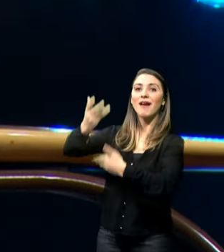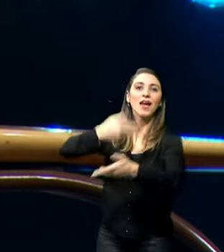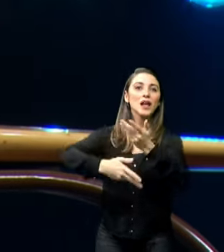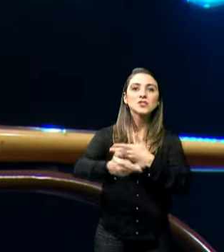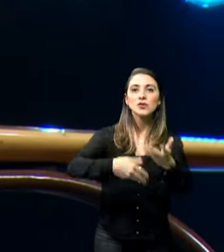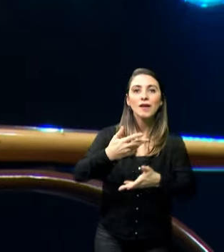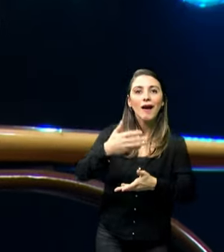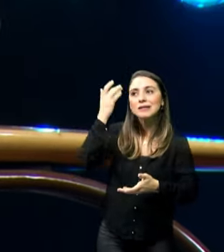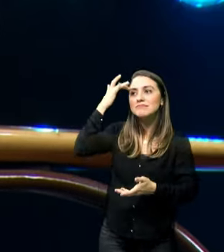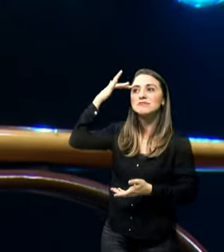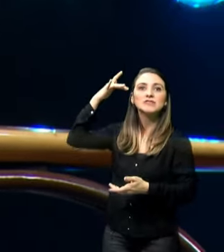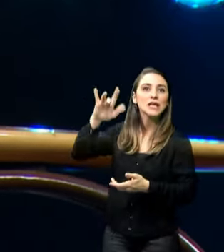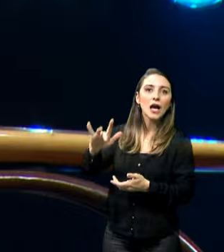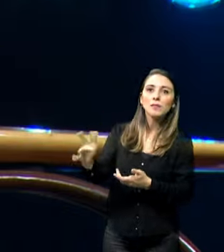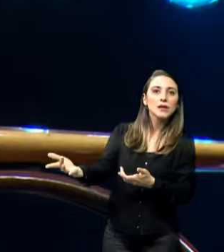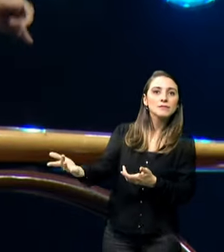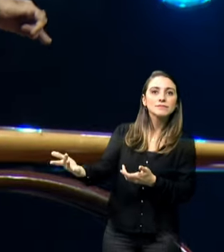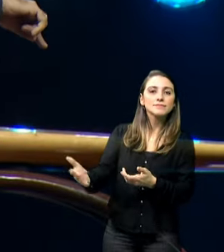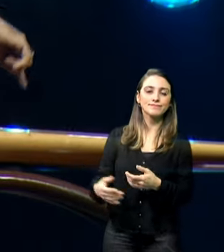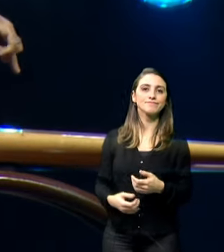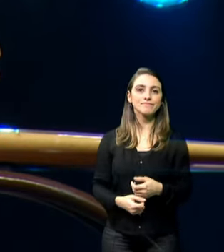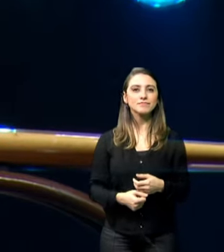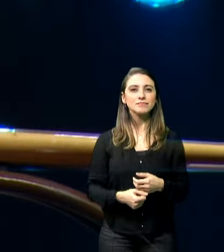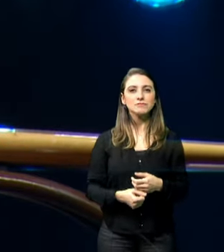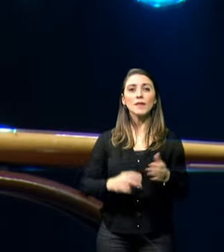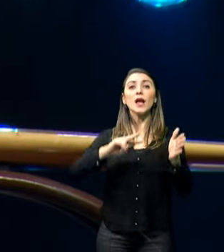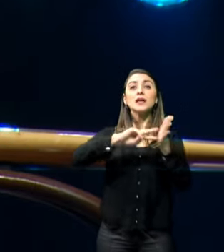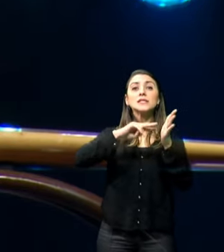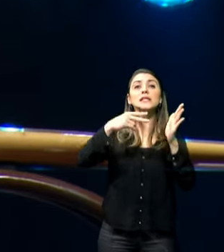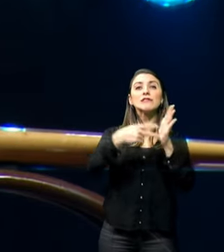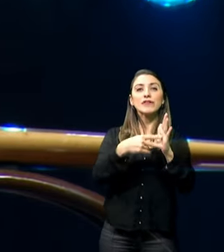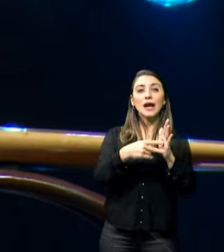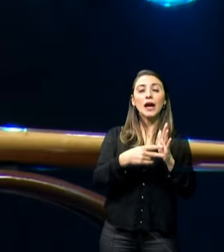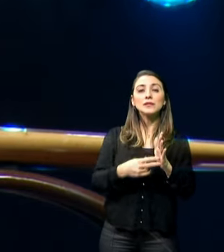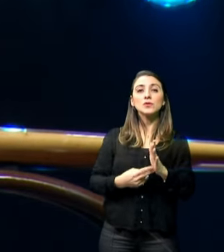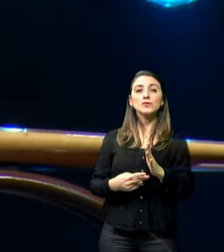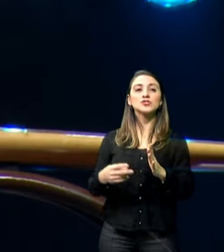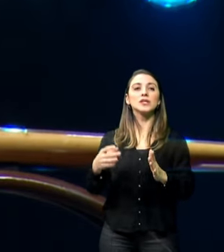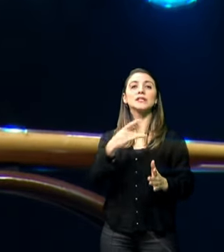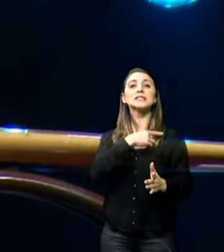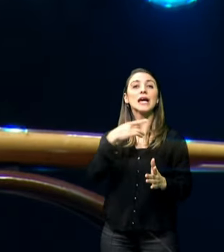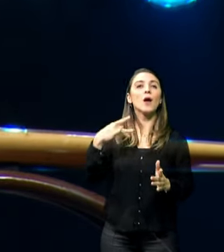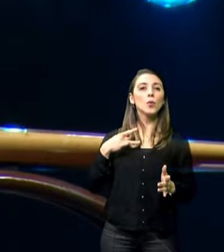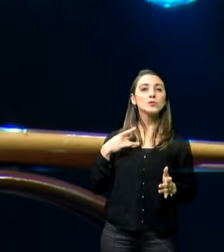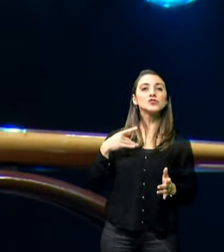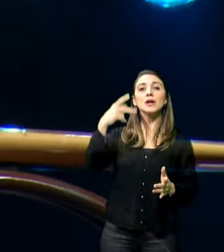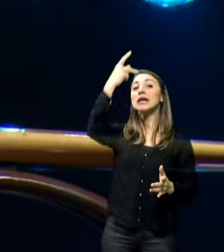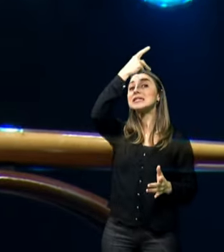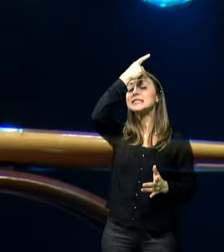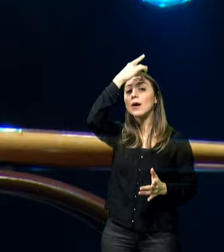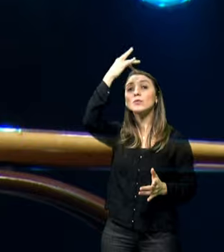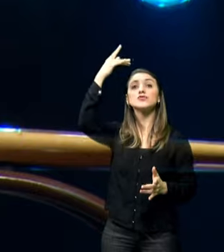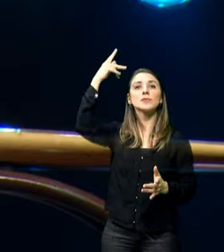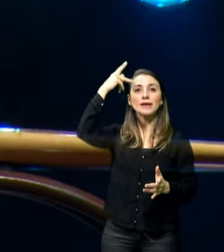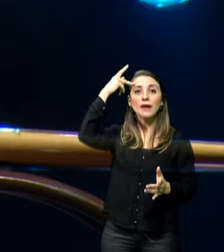desenvolver. Uma das definições de saúde mental é uma delas, é essa aqui. O que é um ser